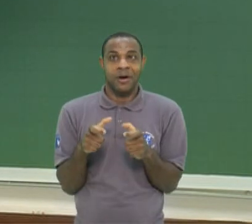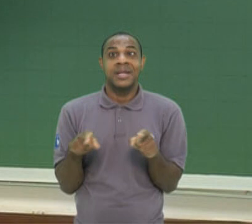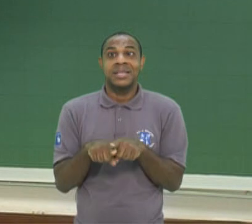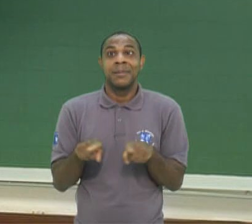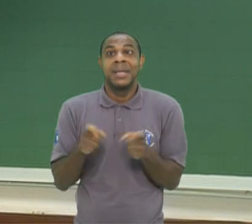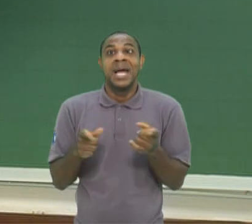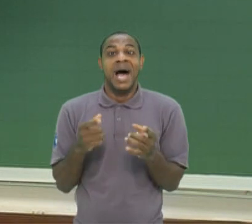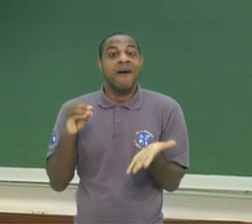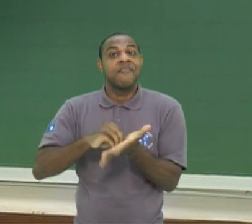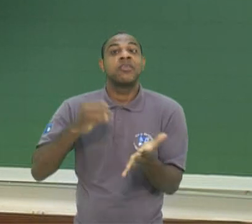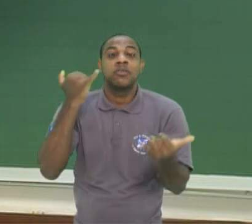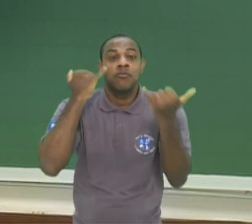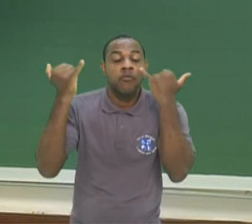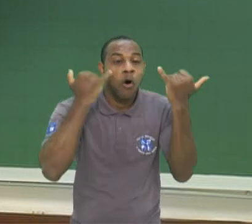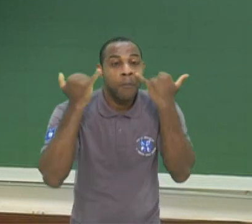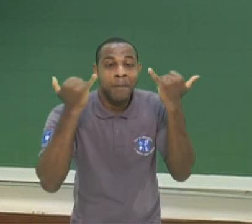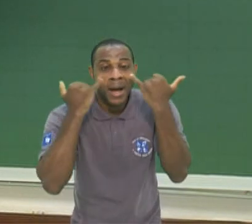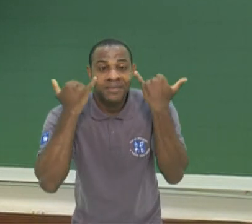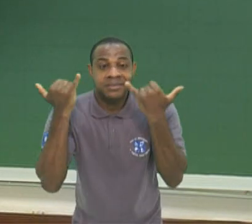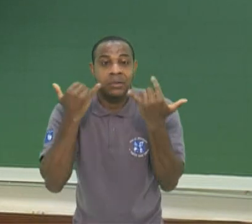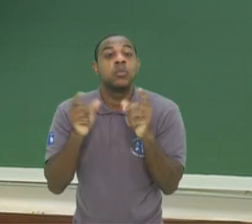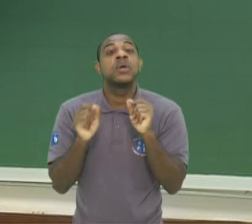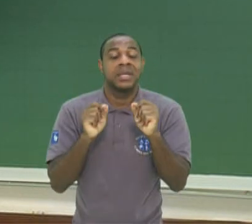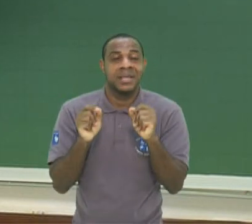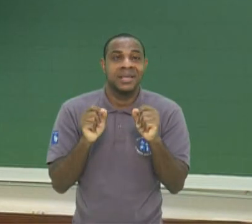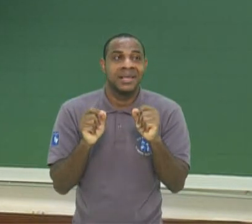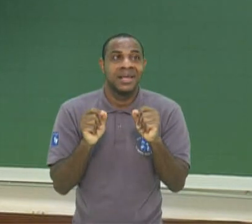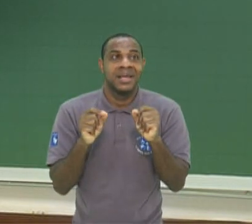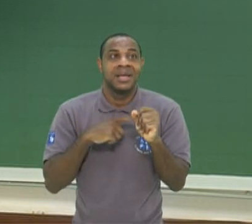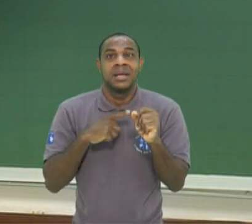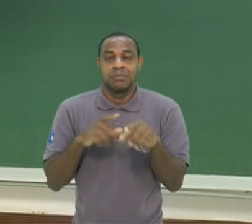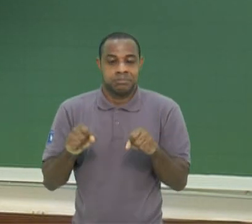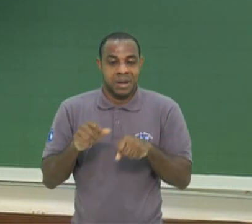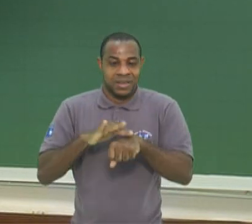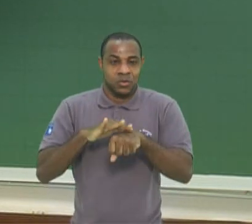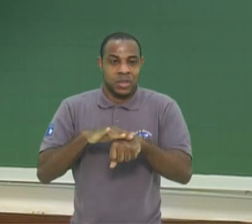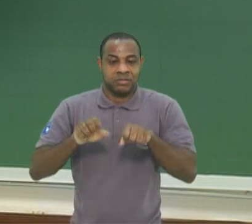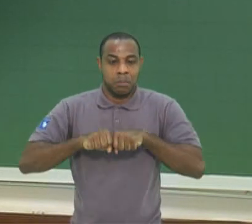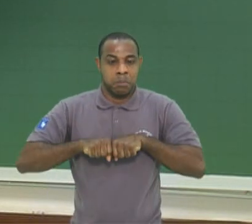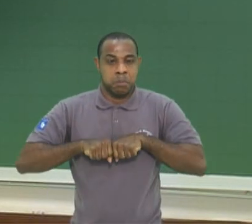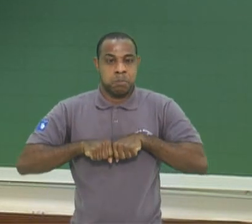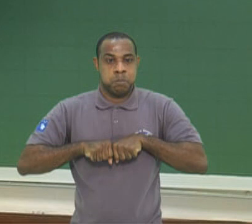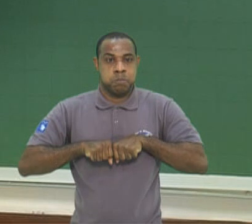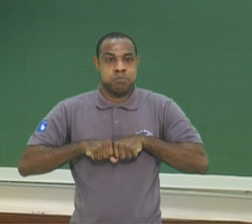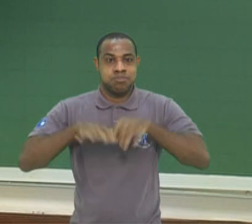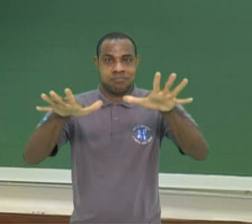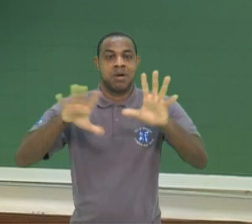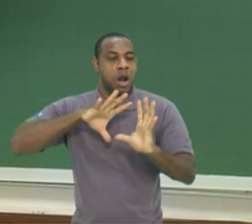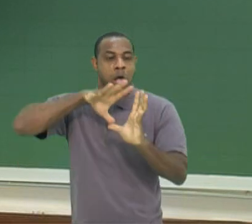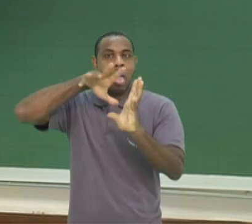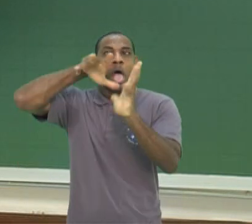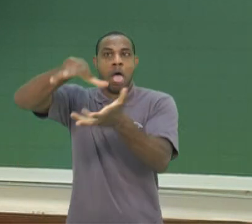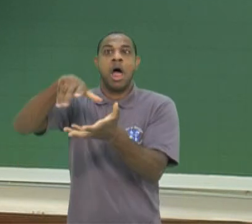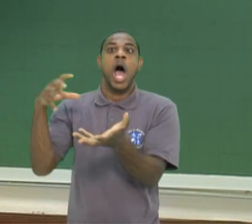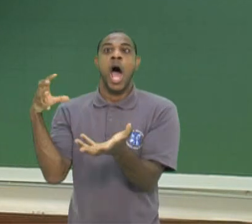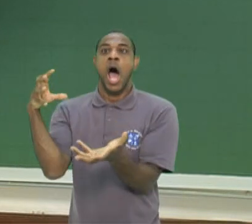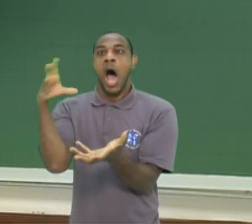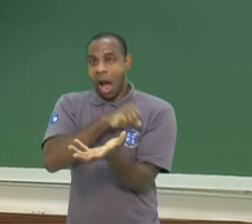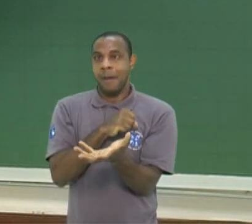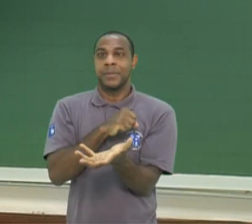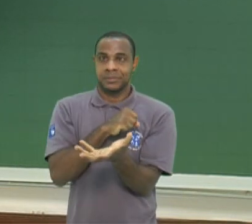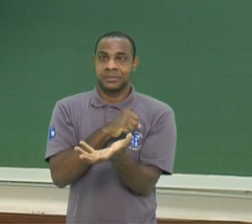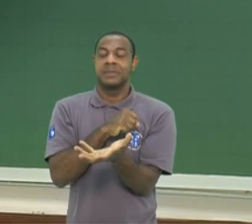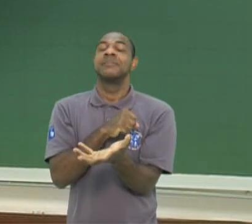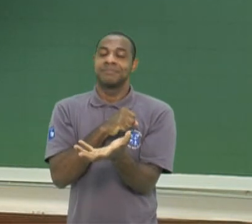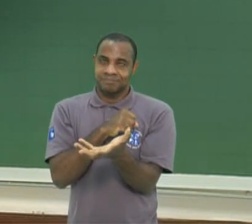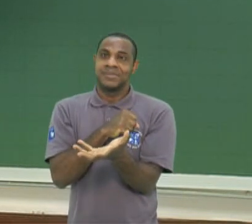de informações potencializou que a doença pudesse então alcançar o mundo como um todo e trazer um